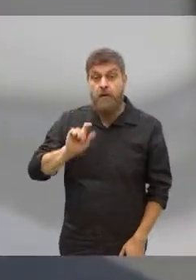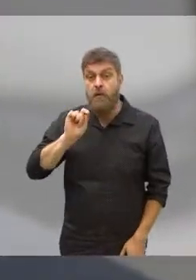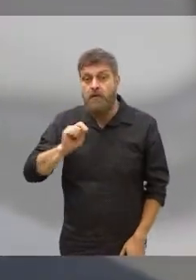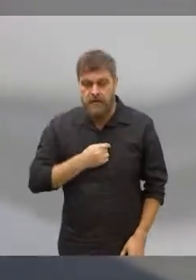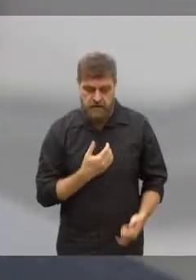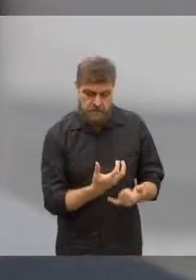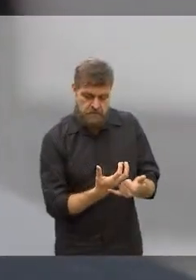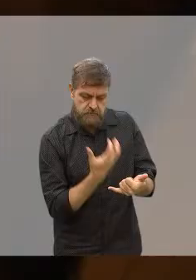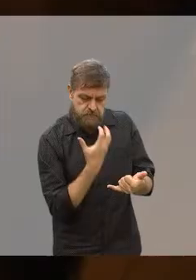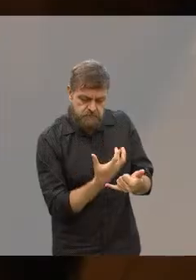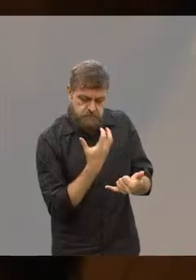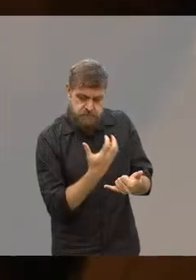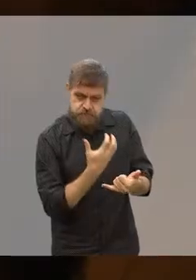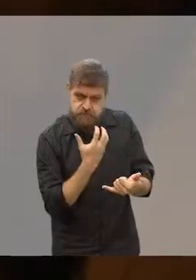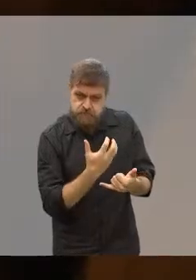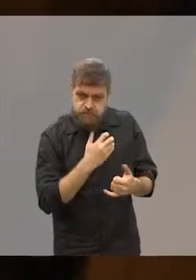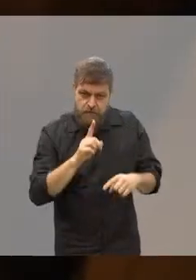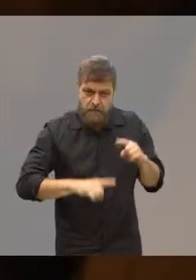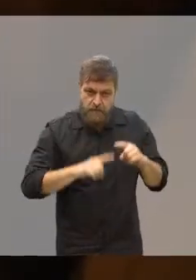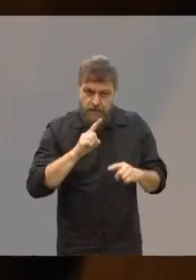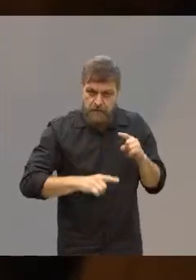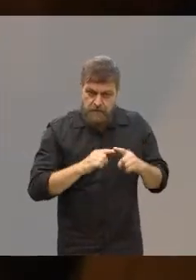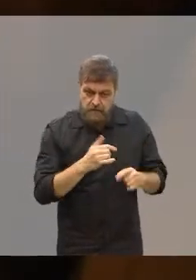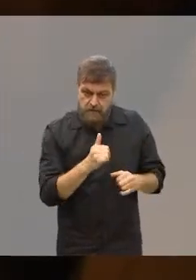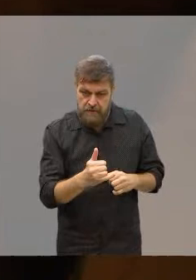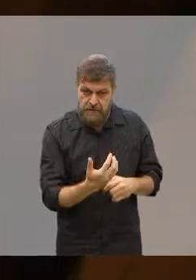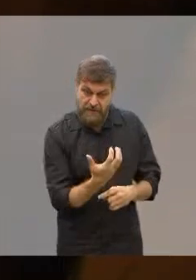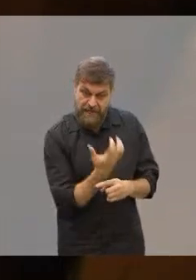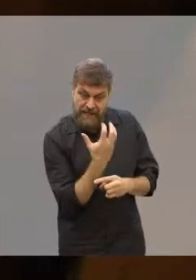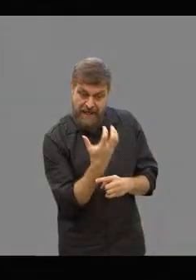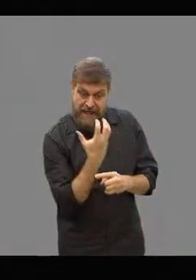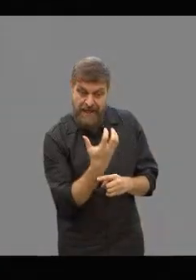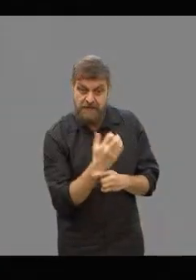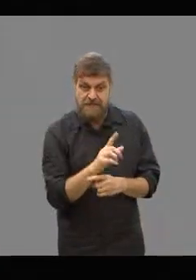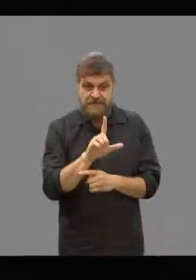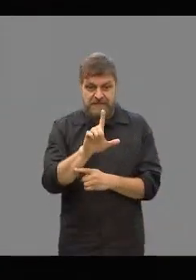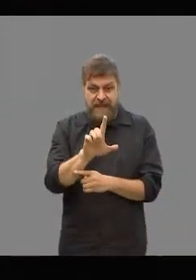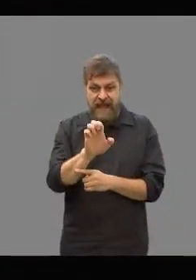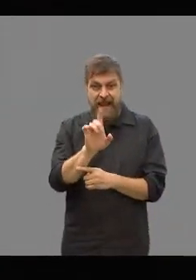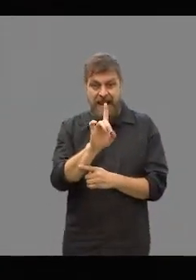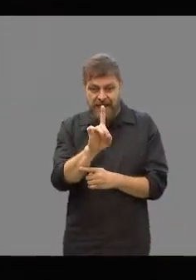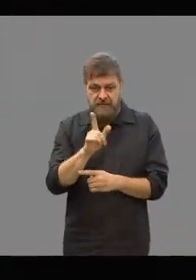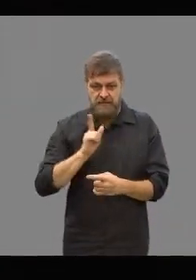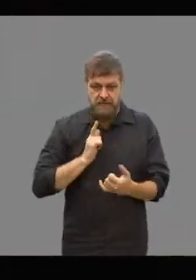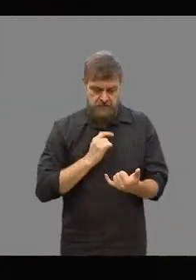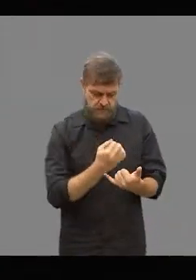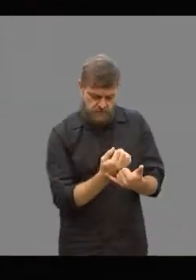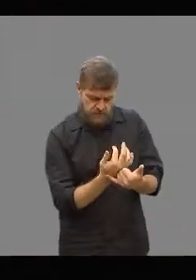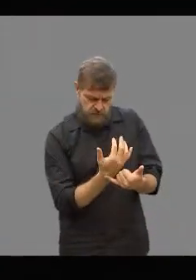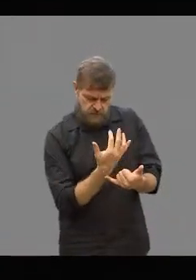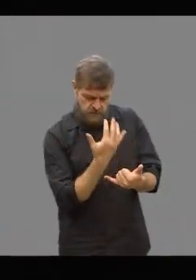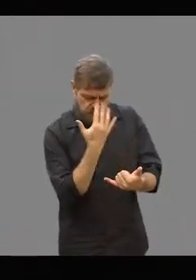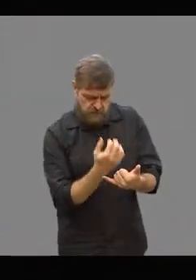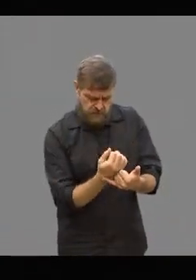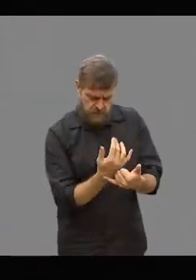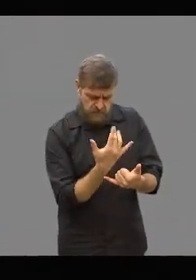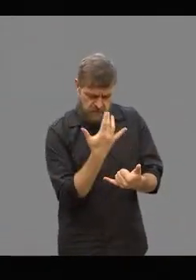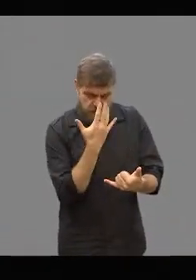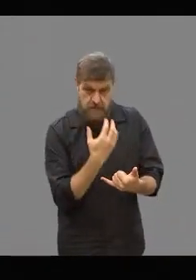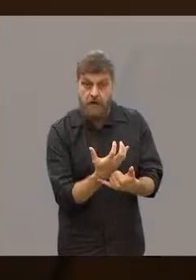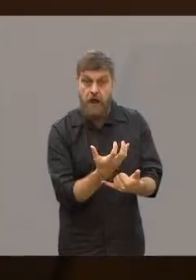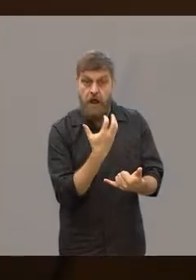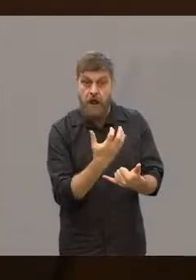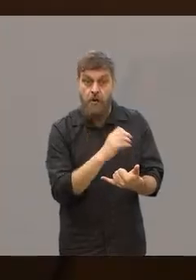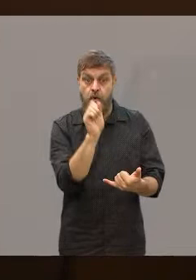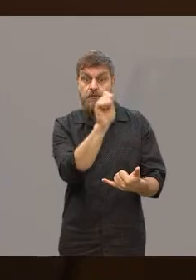luminância emitida pelos aparelhos eletrônicos e luzes de LED emitem radiações por meio da não tão